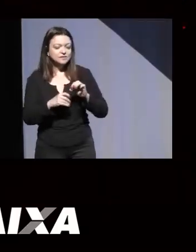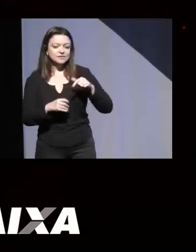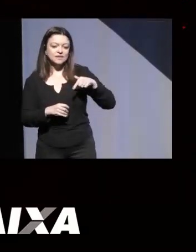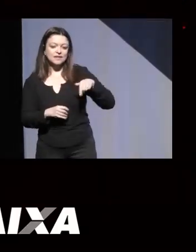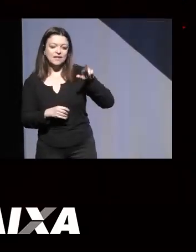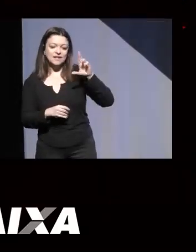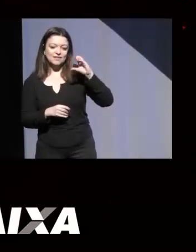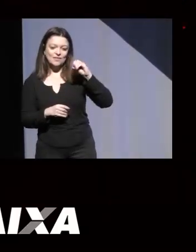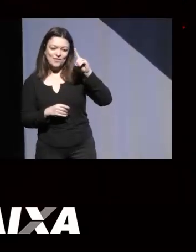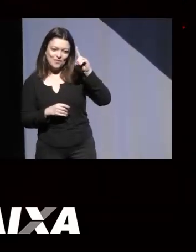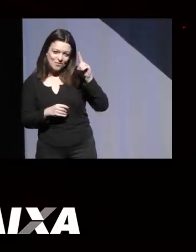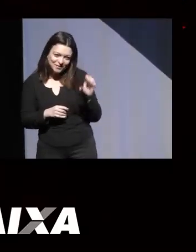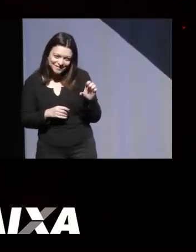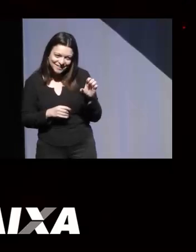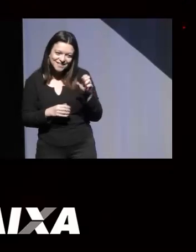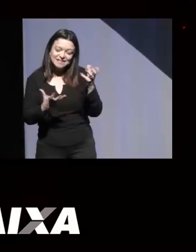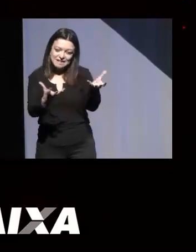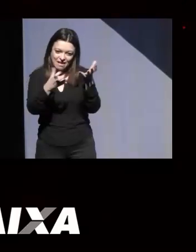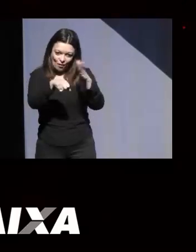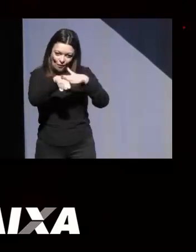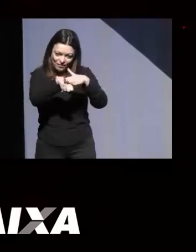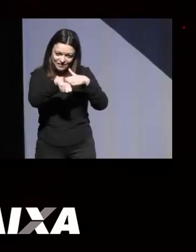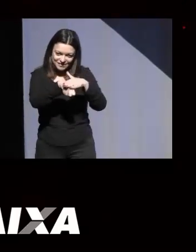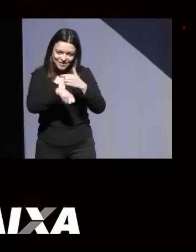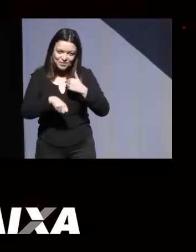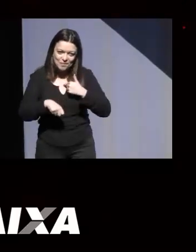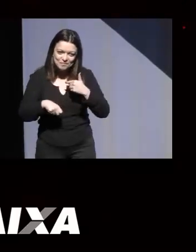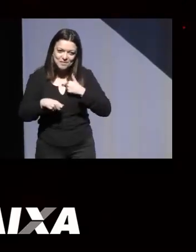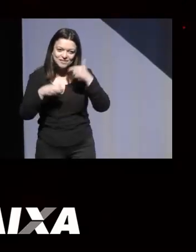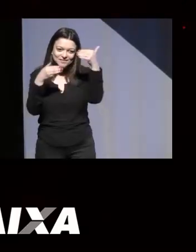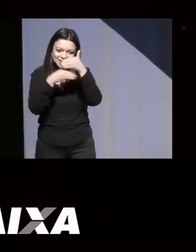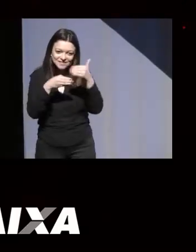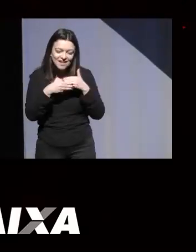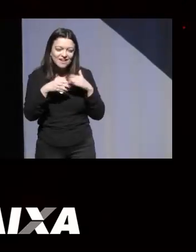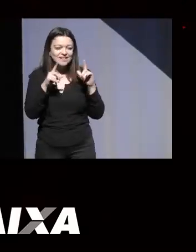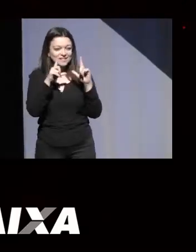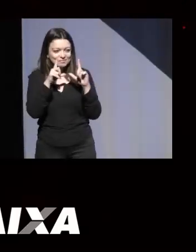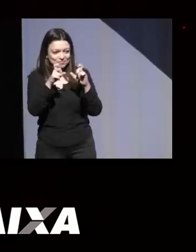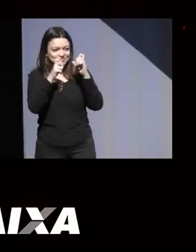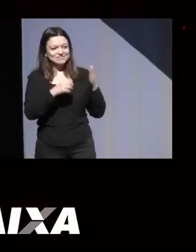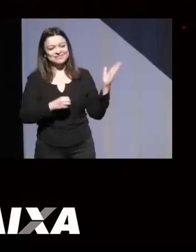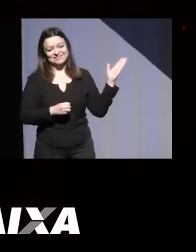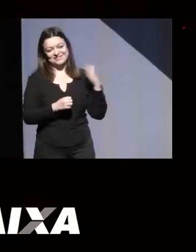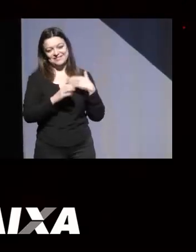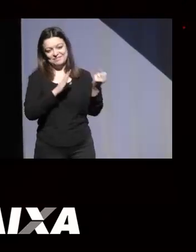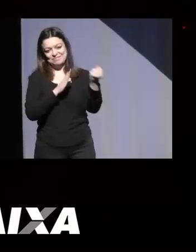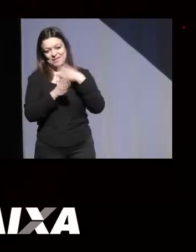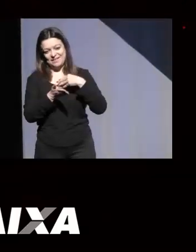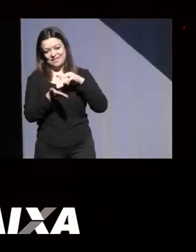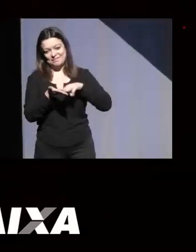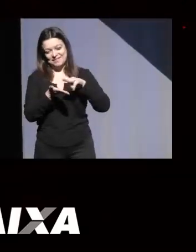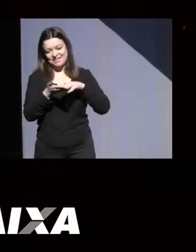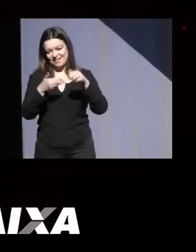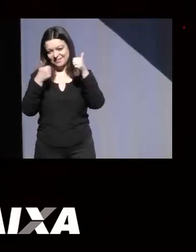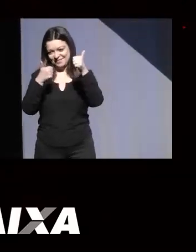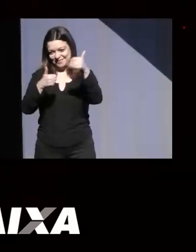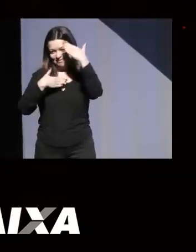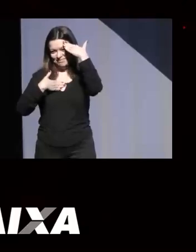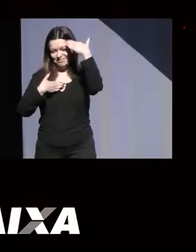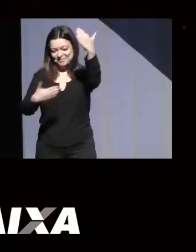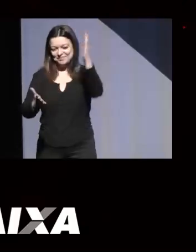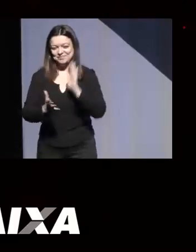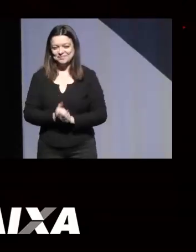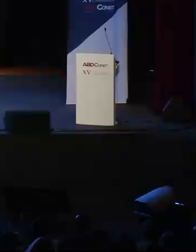Se vocês quiserem conversar, ou quiserem os slides, etc., podem mandar mensagem, eu envio. Muito obrigada.